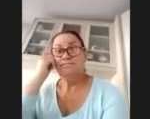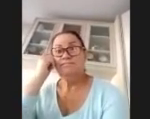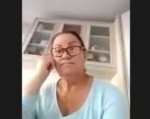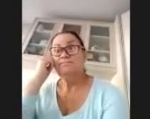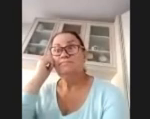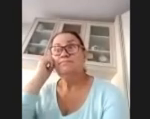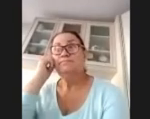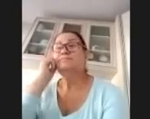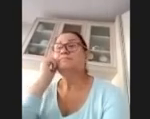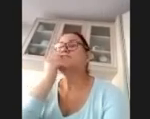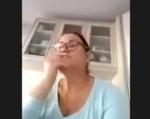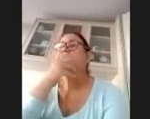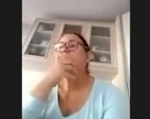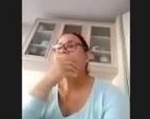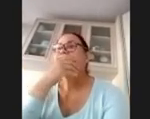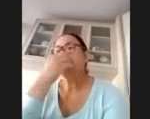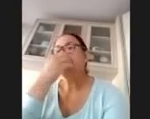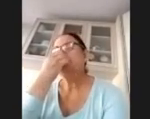tempo você leva?